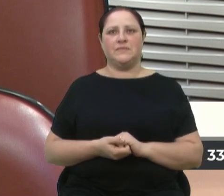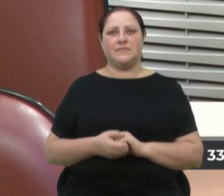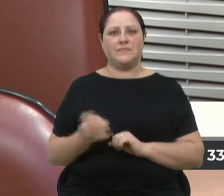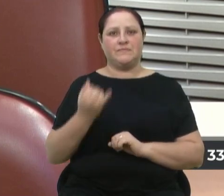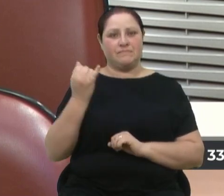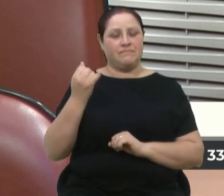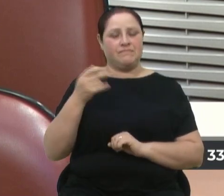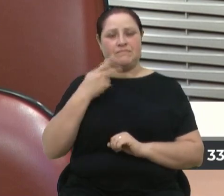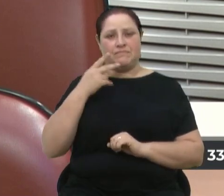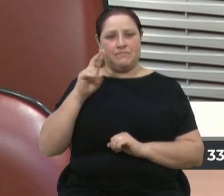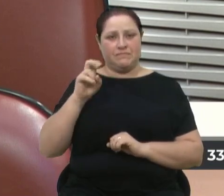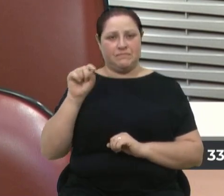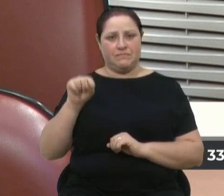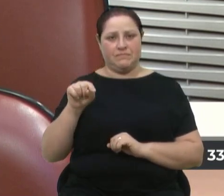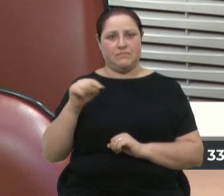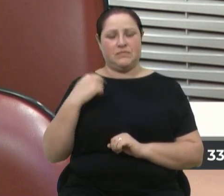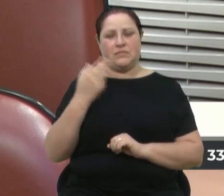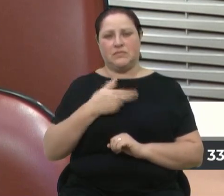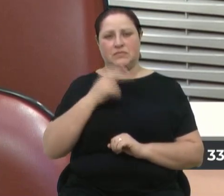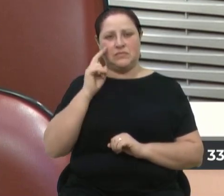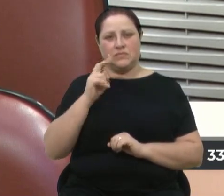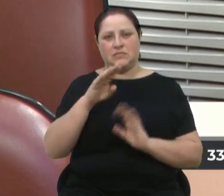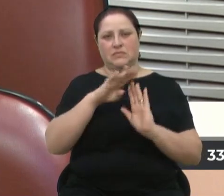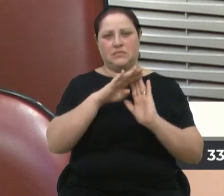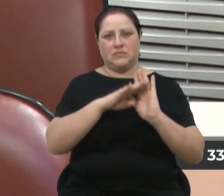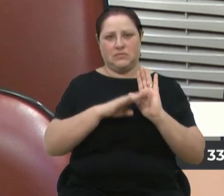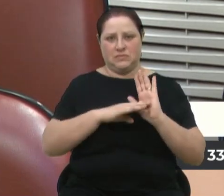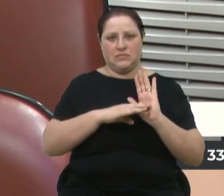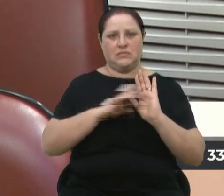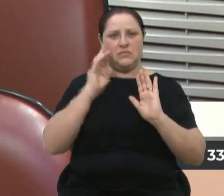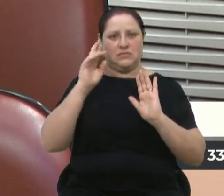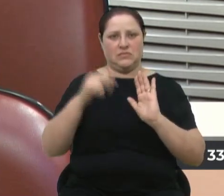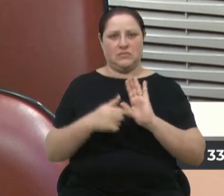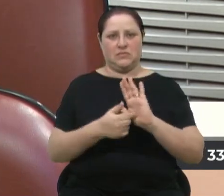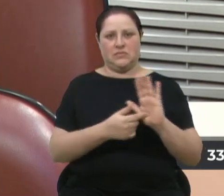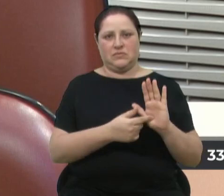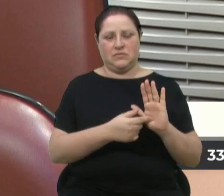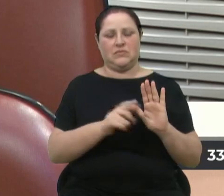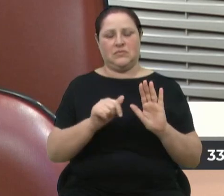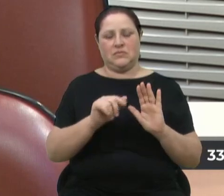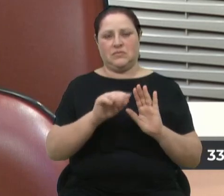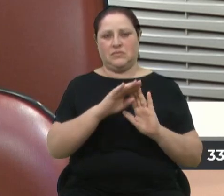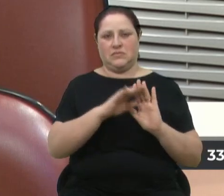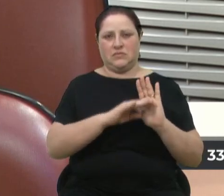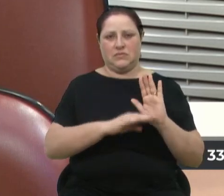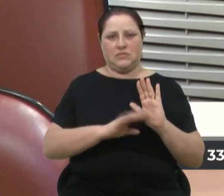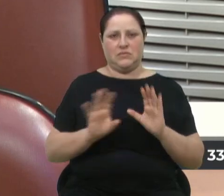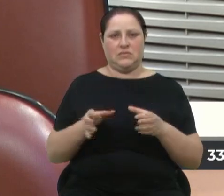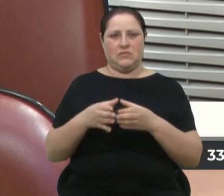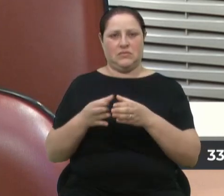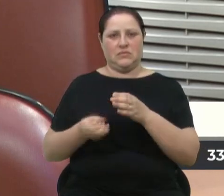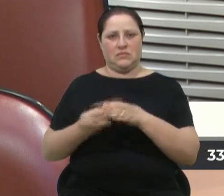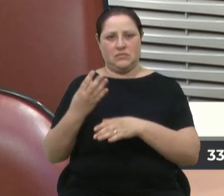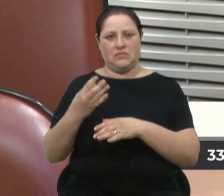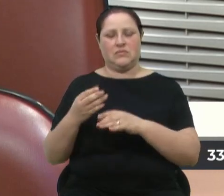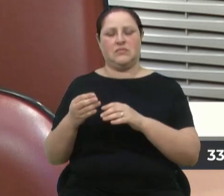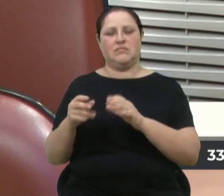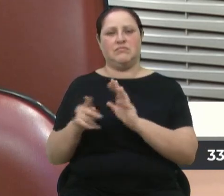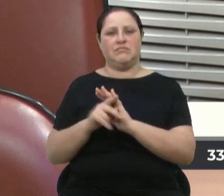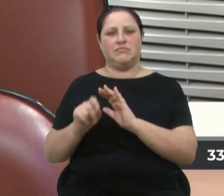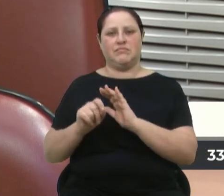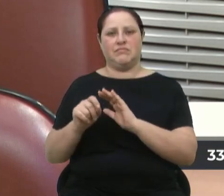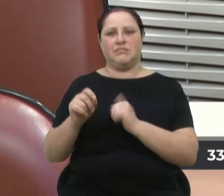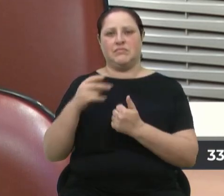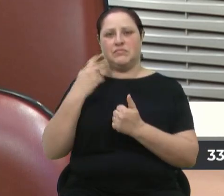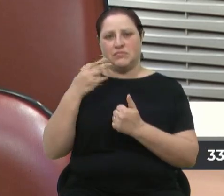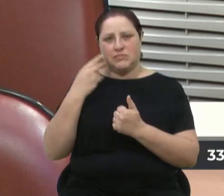claramente nessa programação que a senhora apresenta aqui, foi uma programação elaborada em conjunto, né, pelas vereadoras, pelas